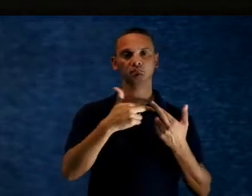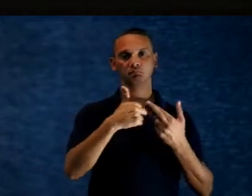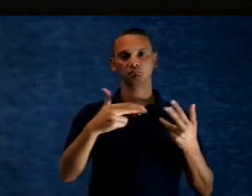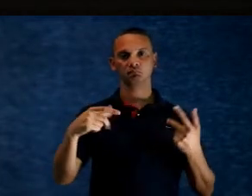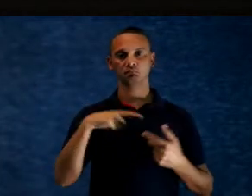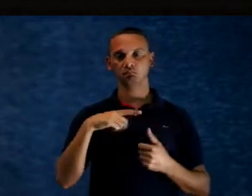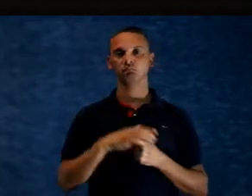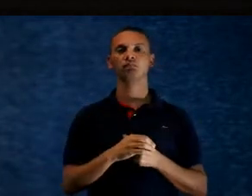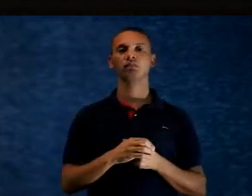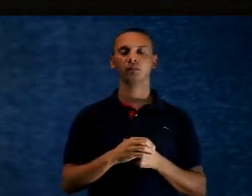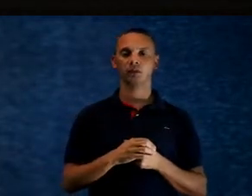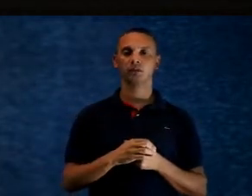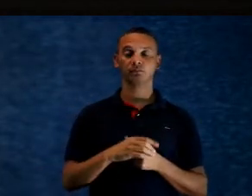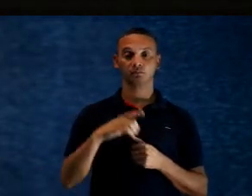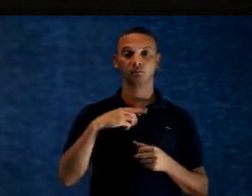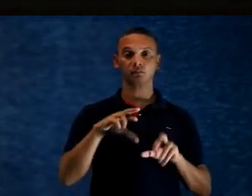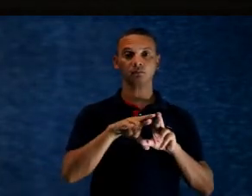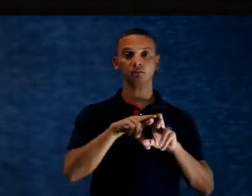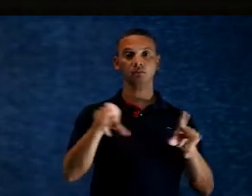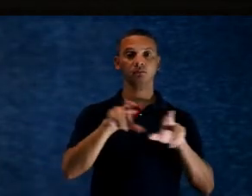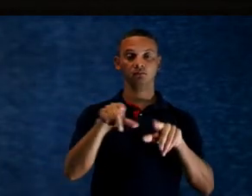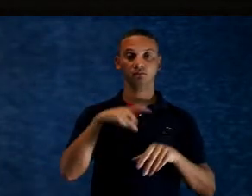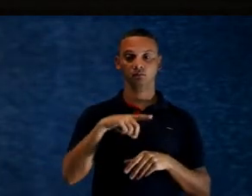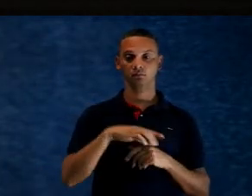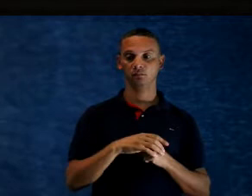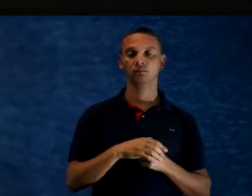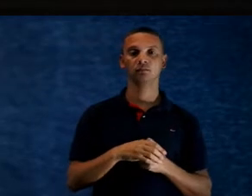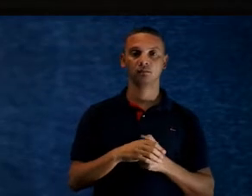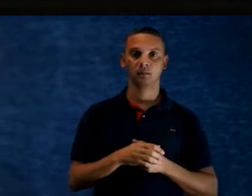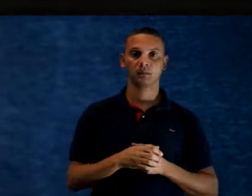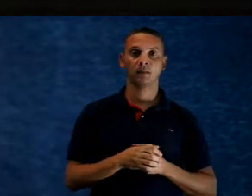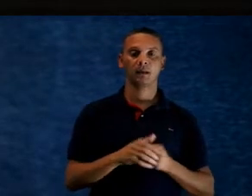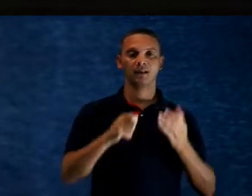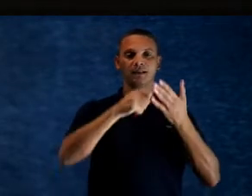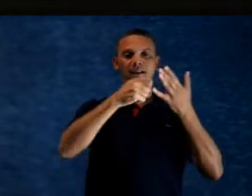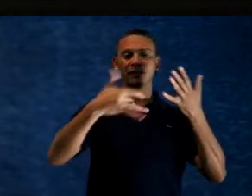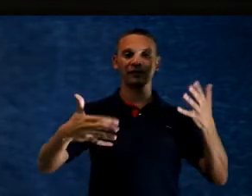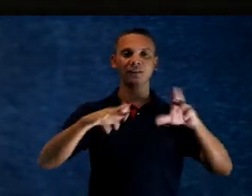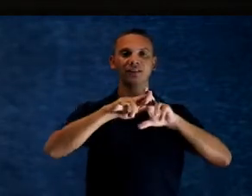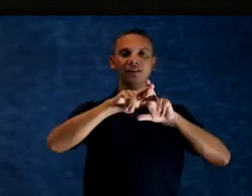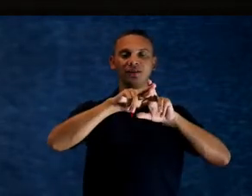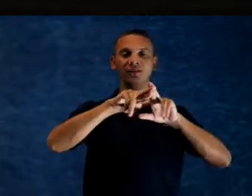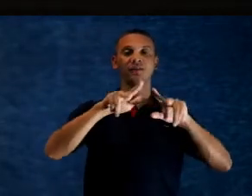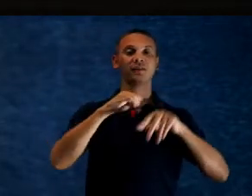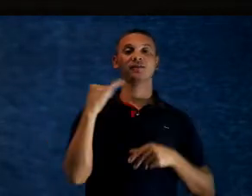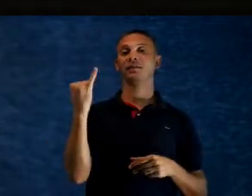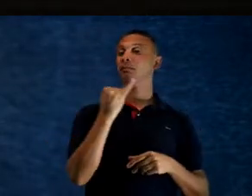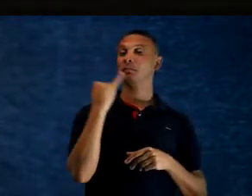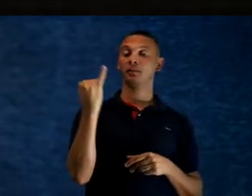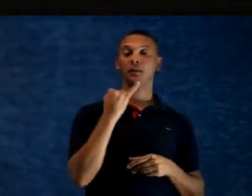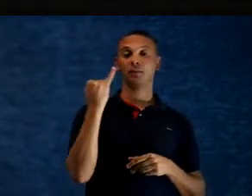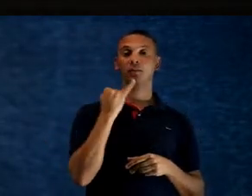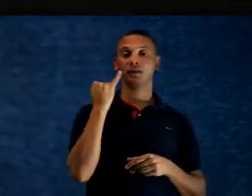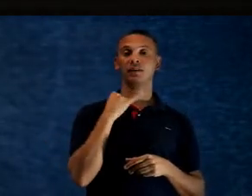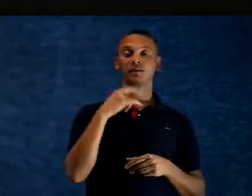conseguir, muitas vezes, ir além dos especialistas, além dos